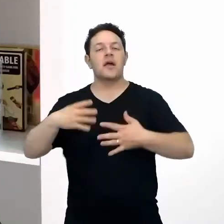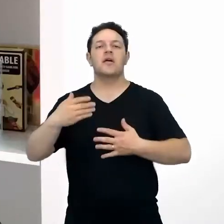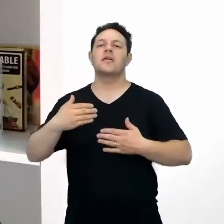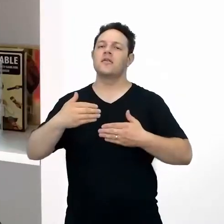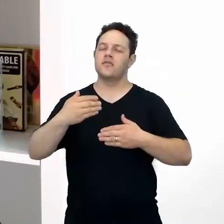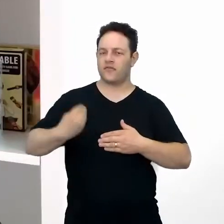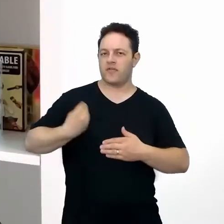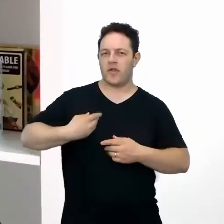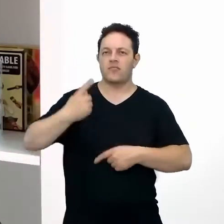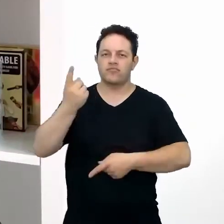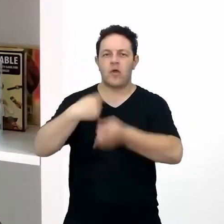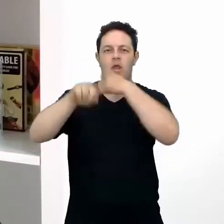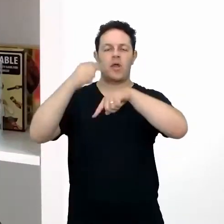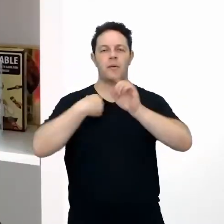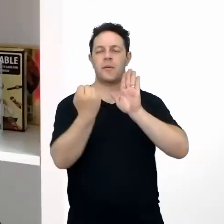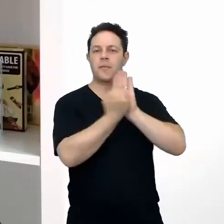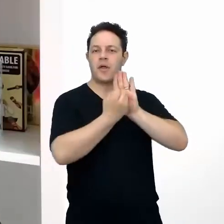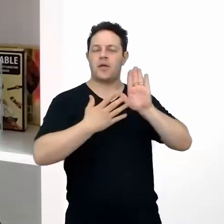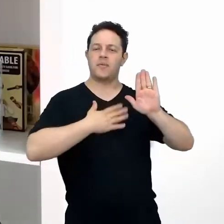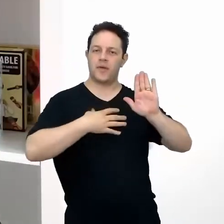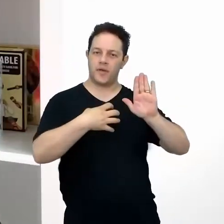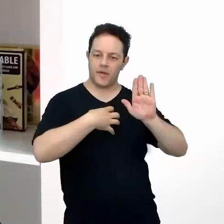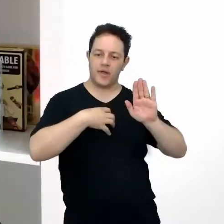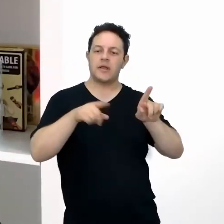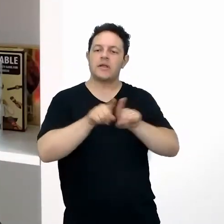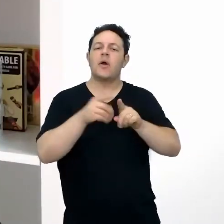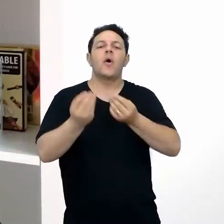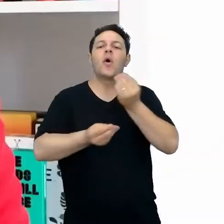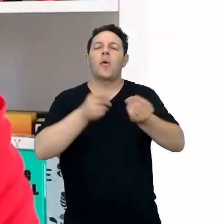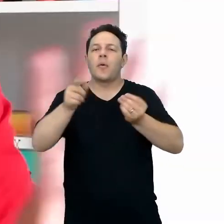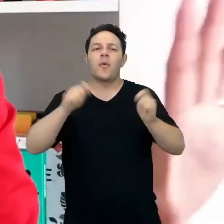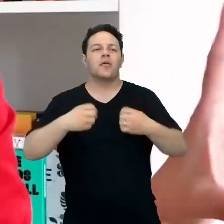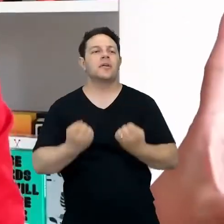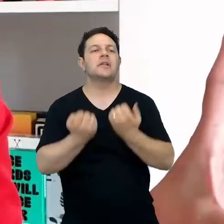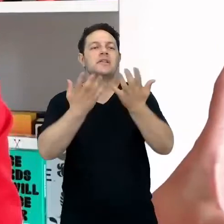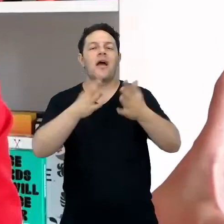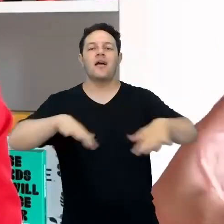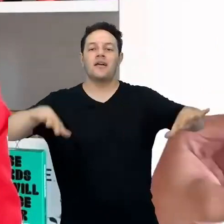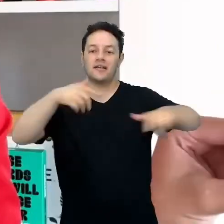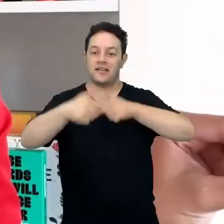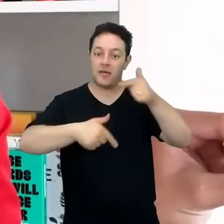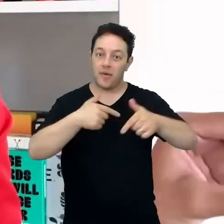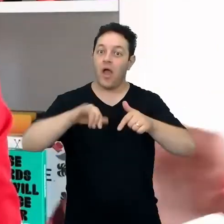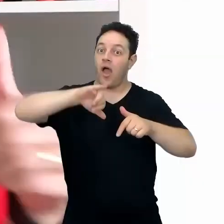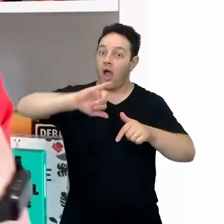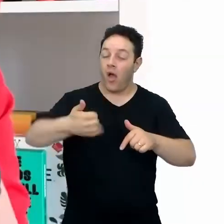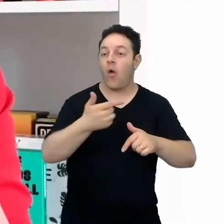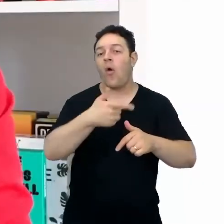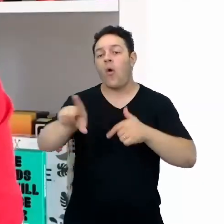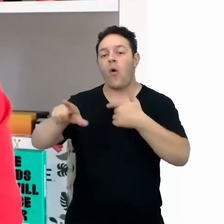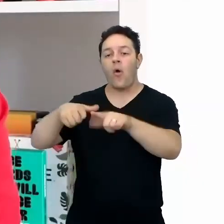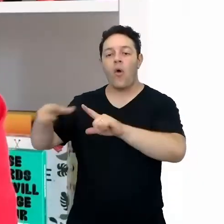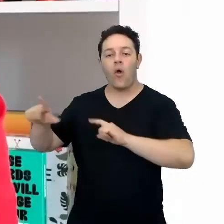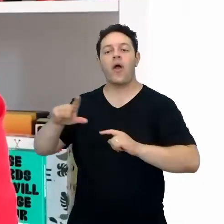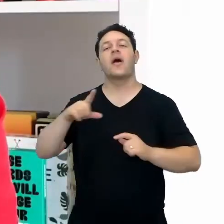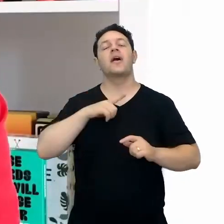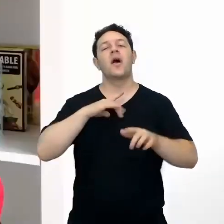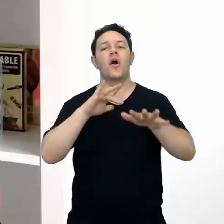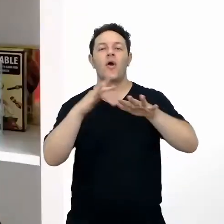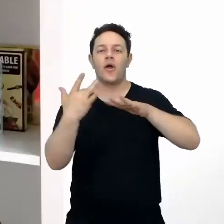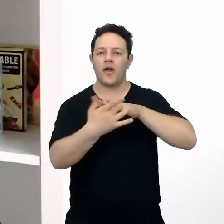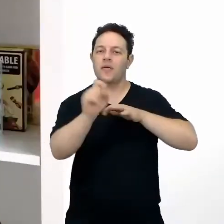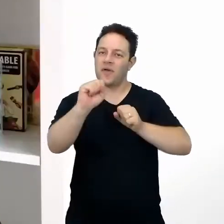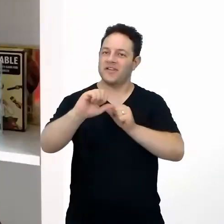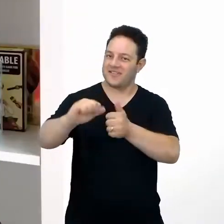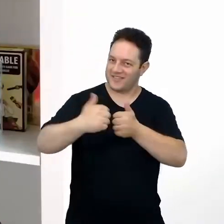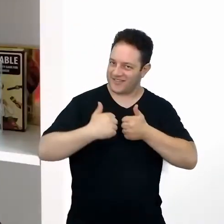sobre marca pessoal, sobre como você pode entregar e cacarejar o seu trabalho. Aproveita e já me segue nas outras redes sociais que estão atualizadíssimas.